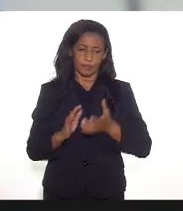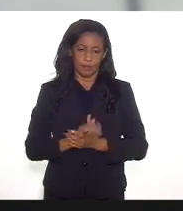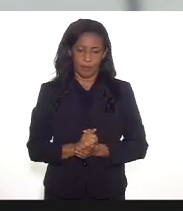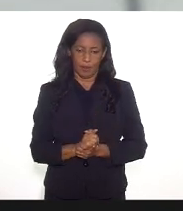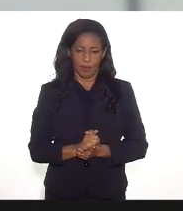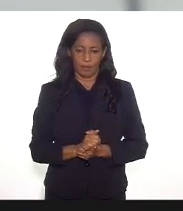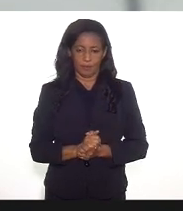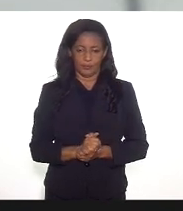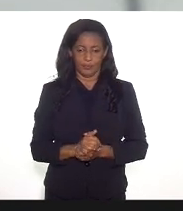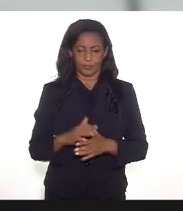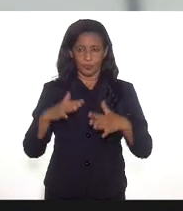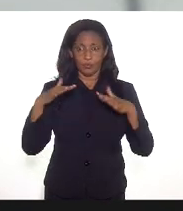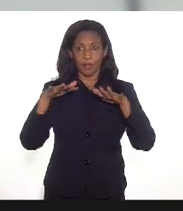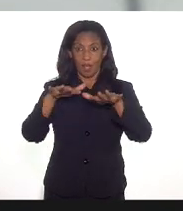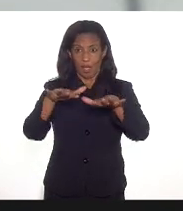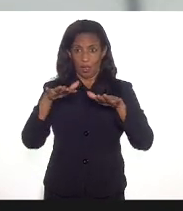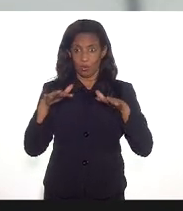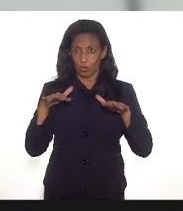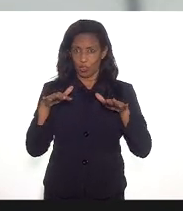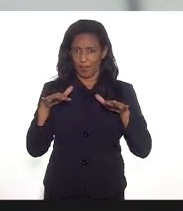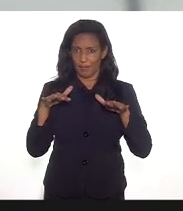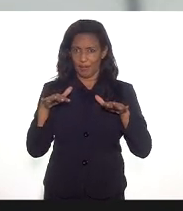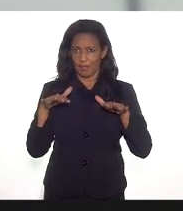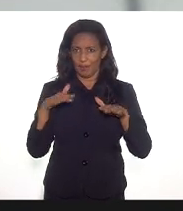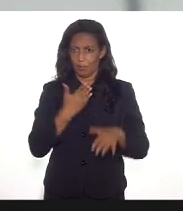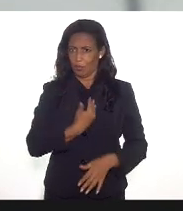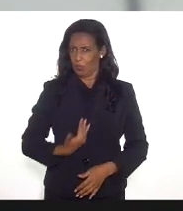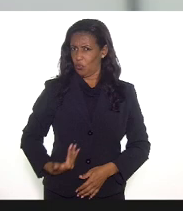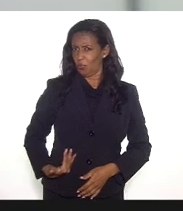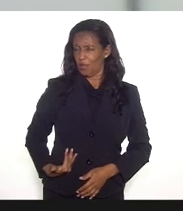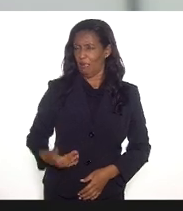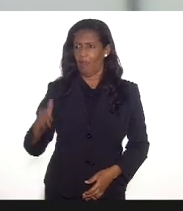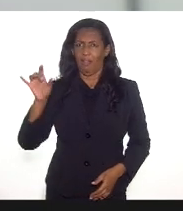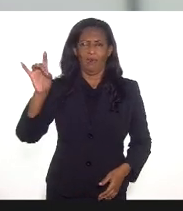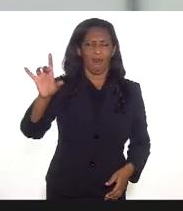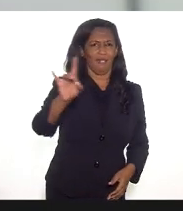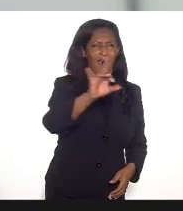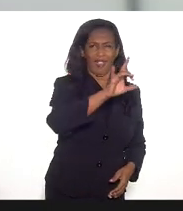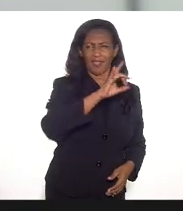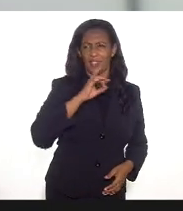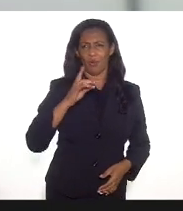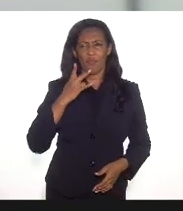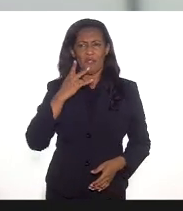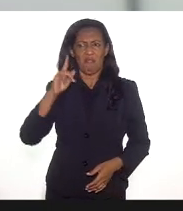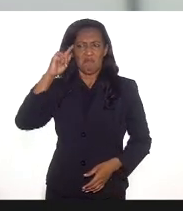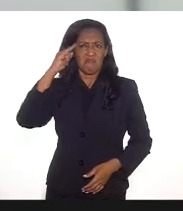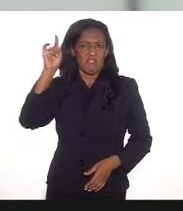Numa audiência pública, cada um expressa as suas ideias.